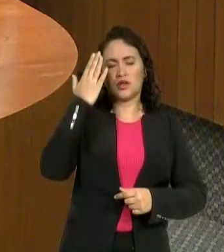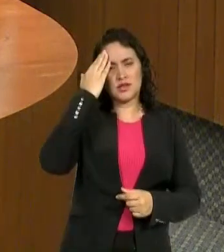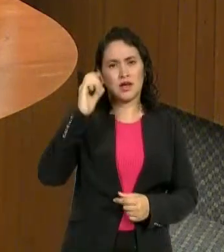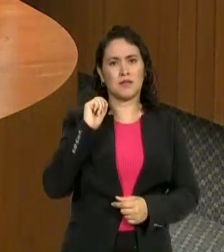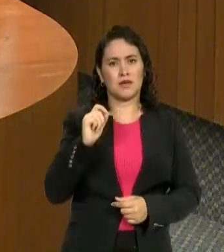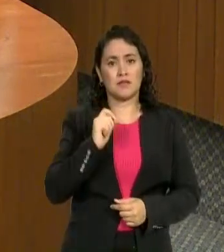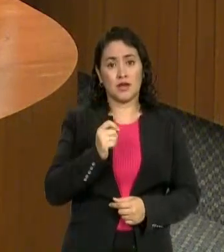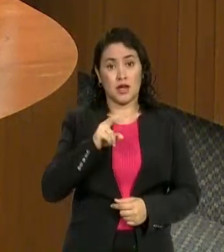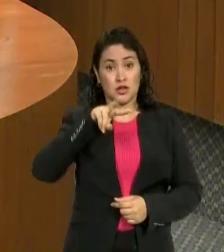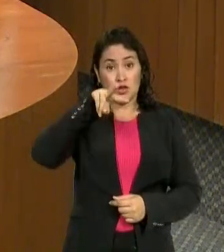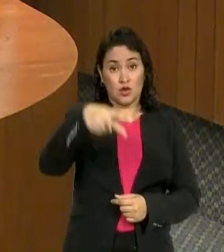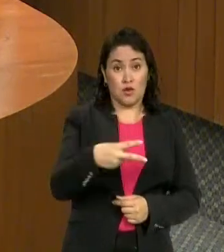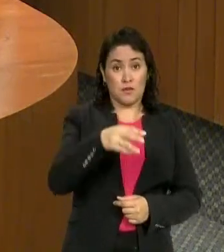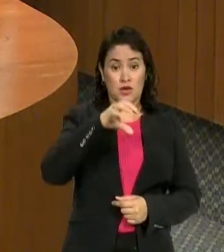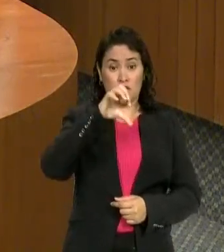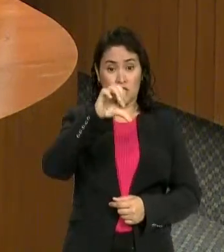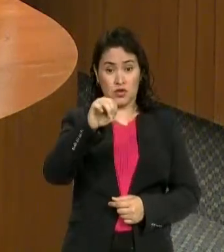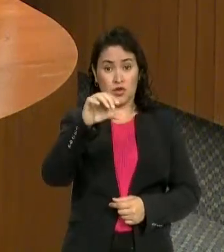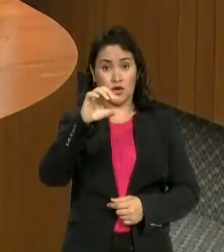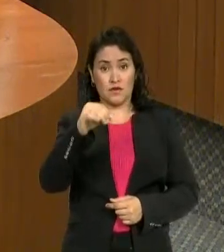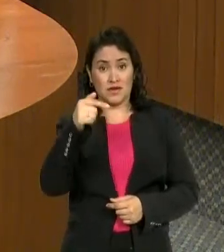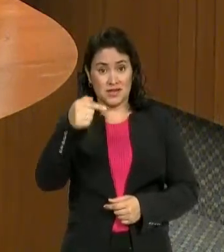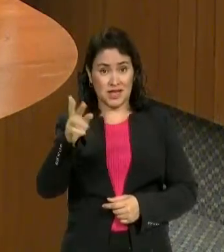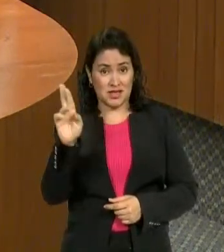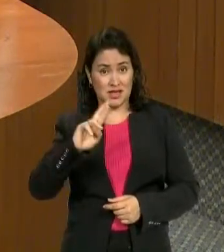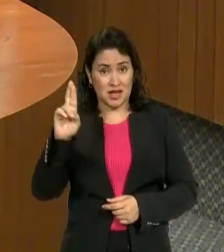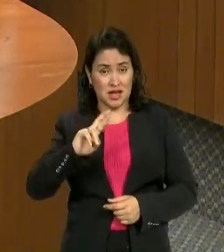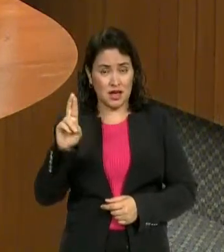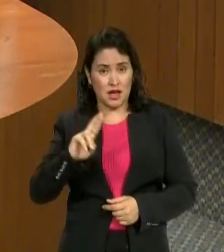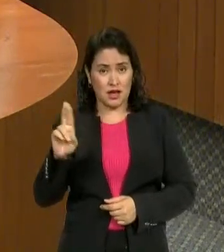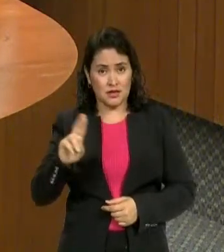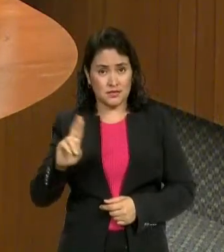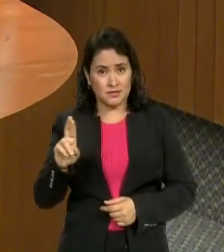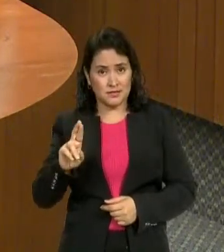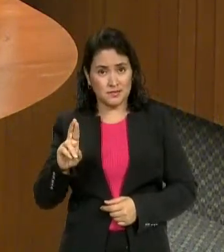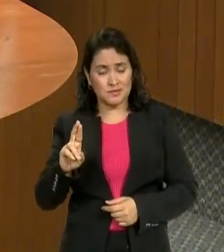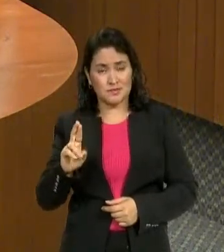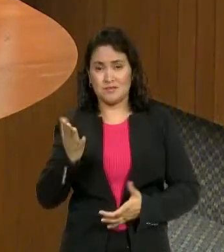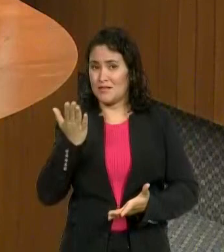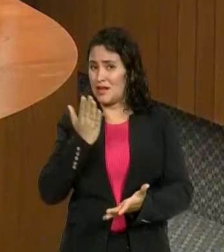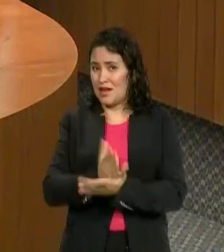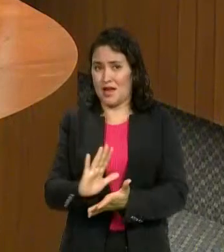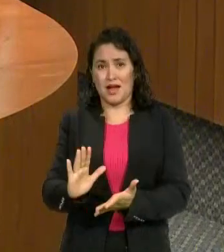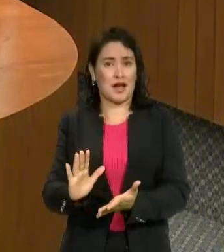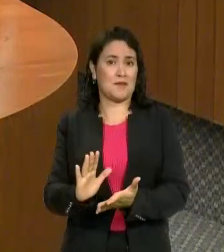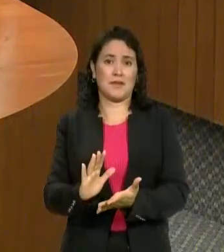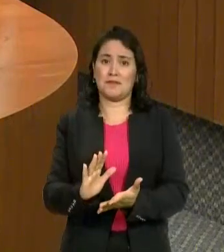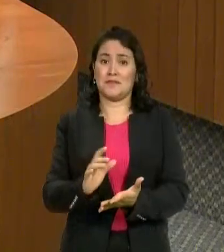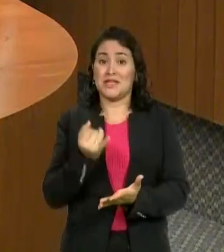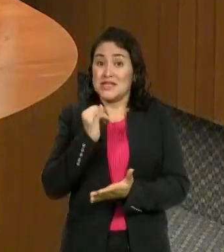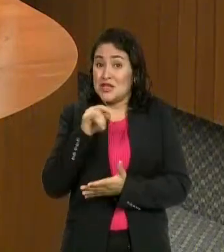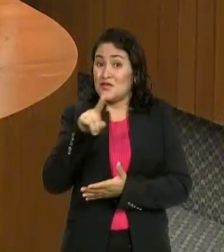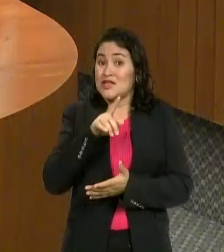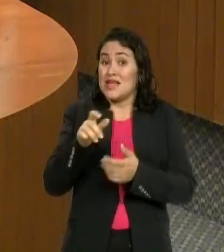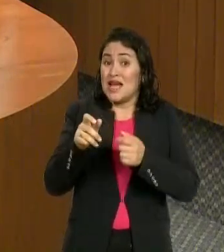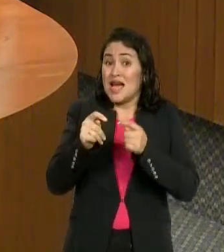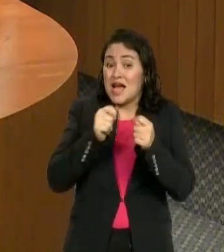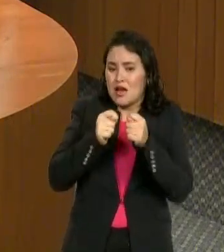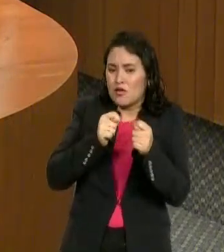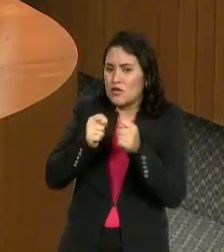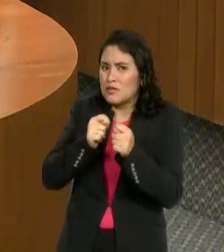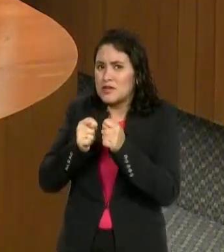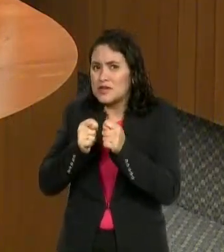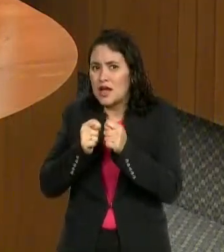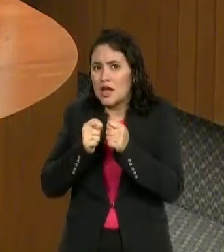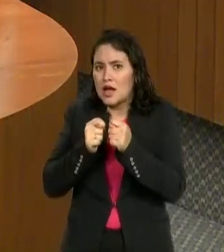R$ 2.907 acaba se economizar no meio do mês. Se for colocar um